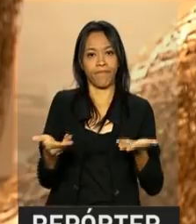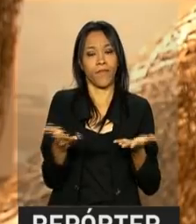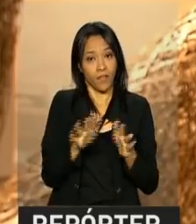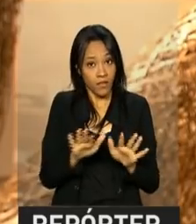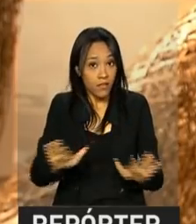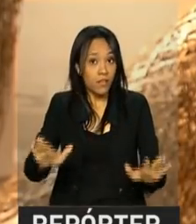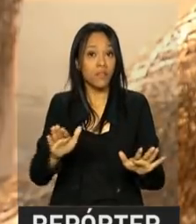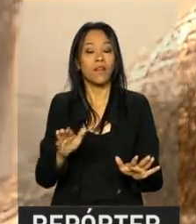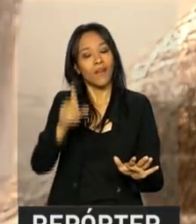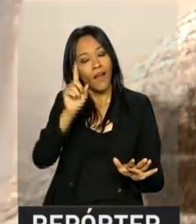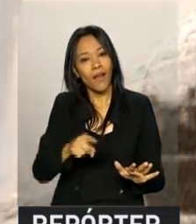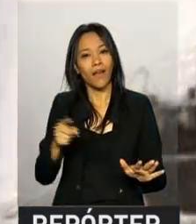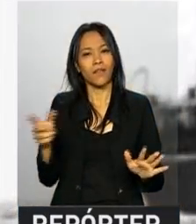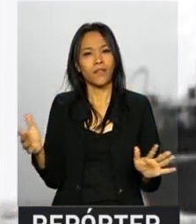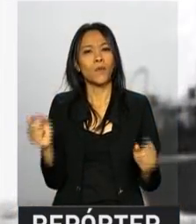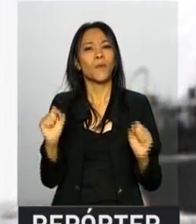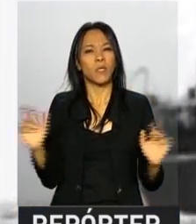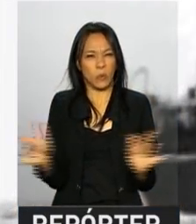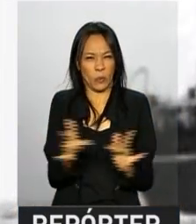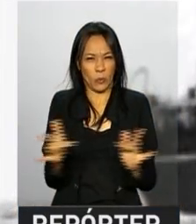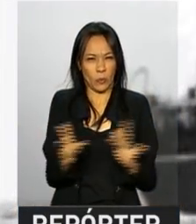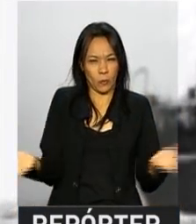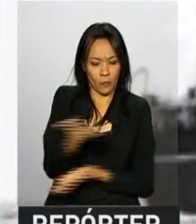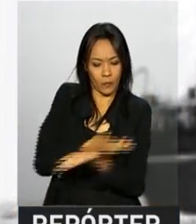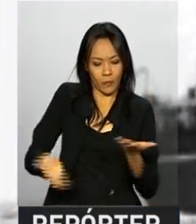assim, intensificar os laços,